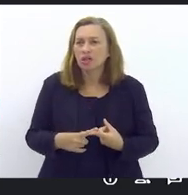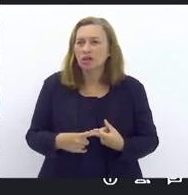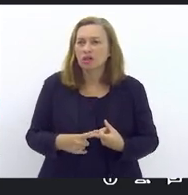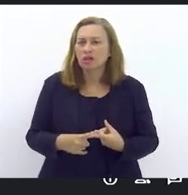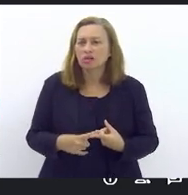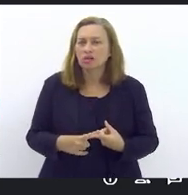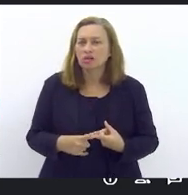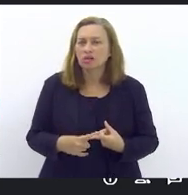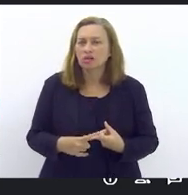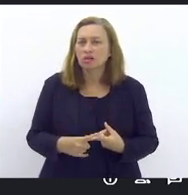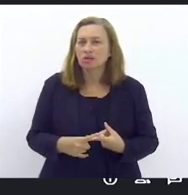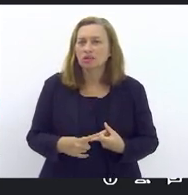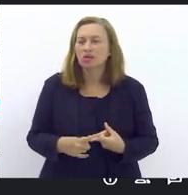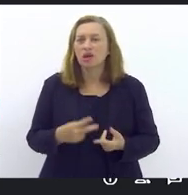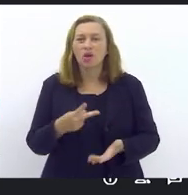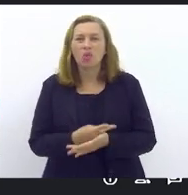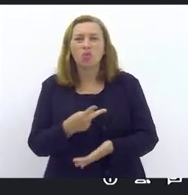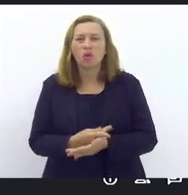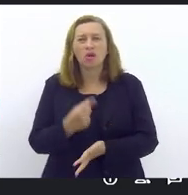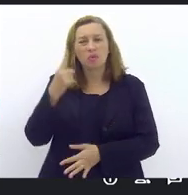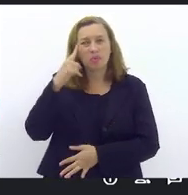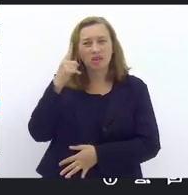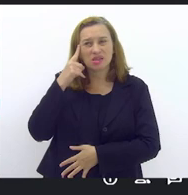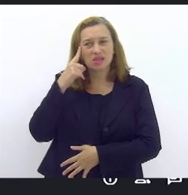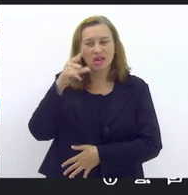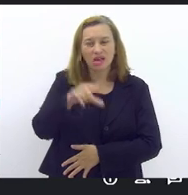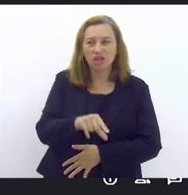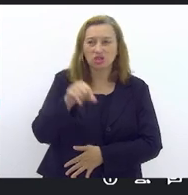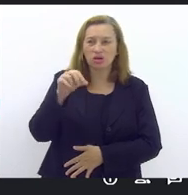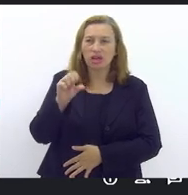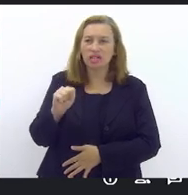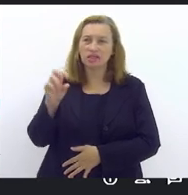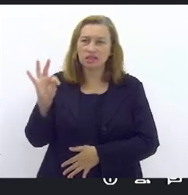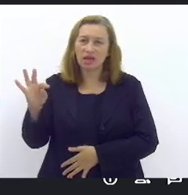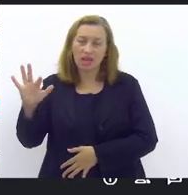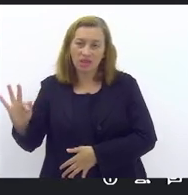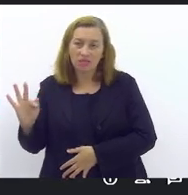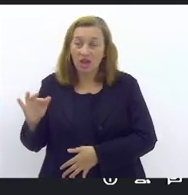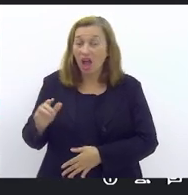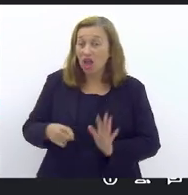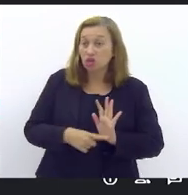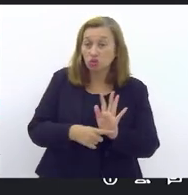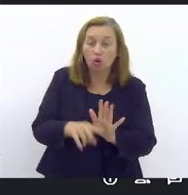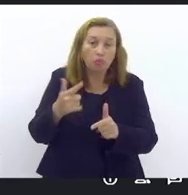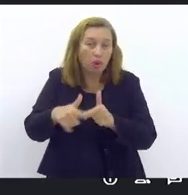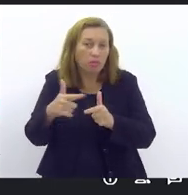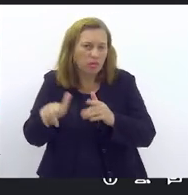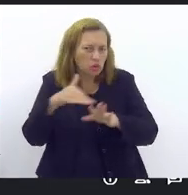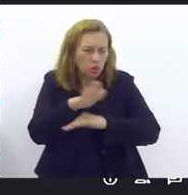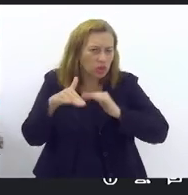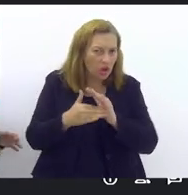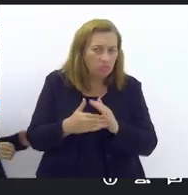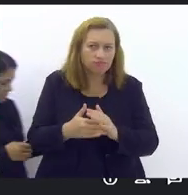é um equívoco pensarmos que a decisão do STF solucionou o problema por completo.